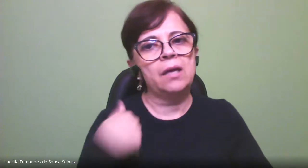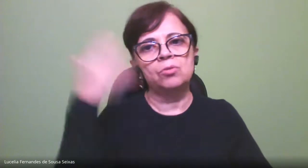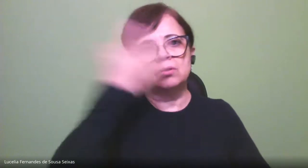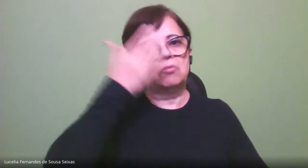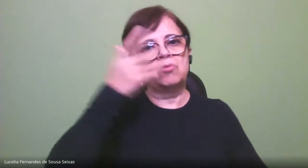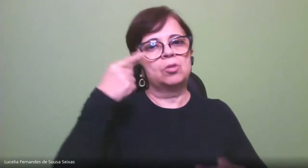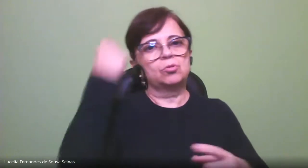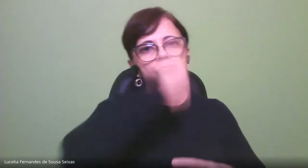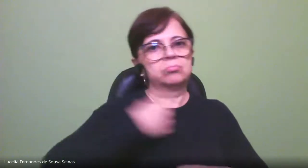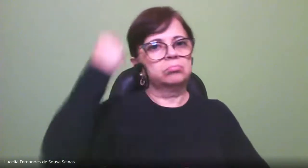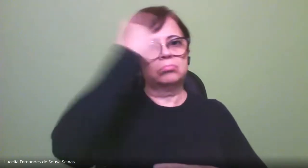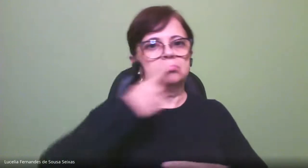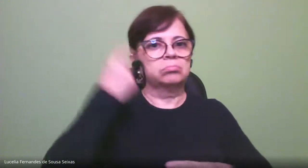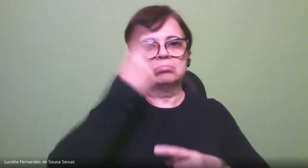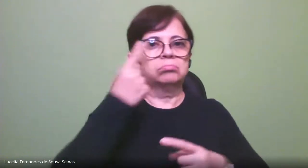É, eu...